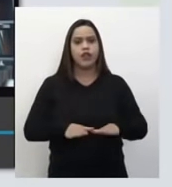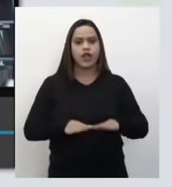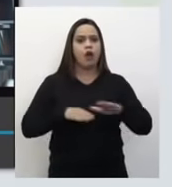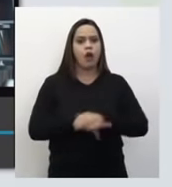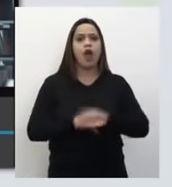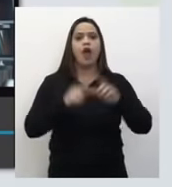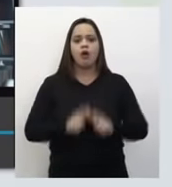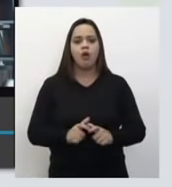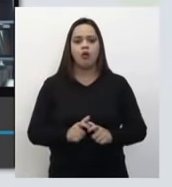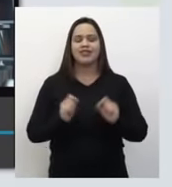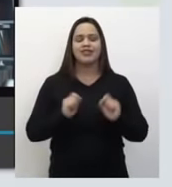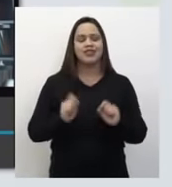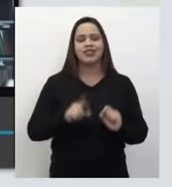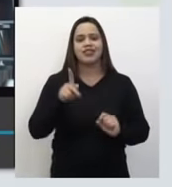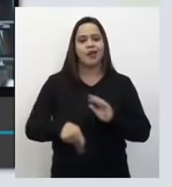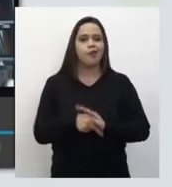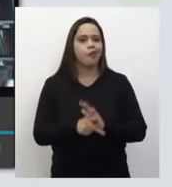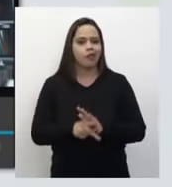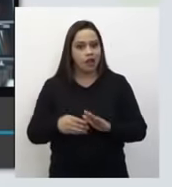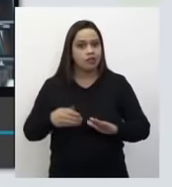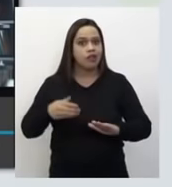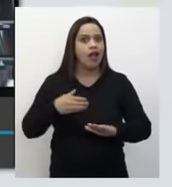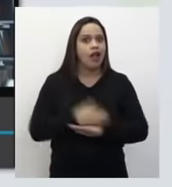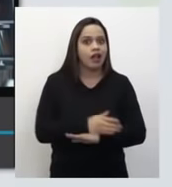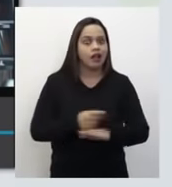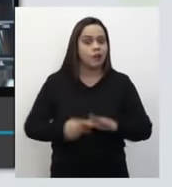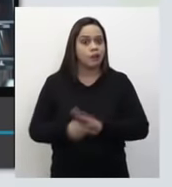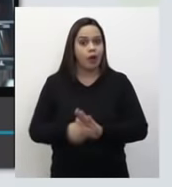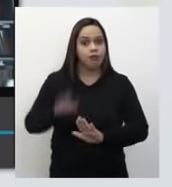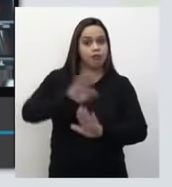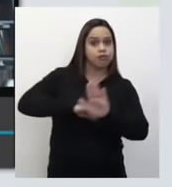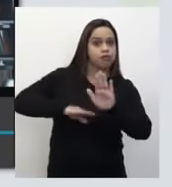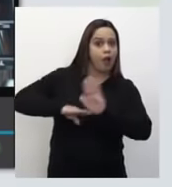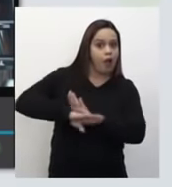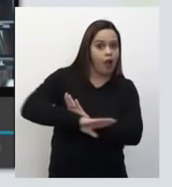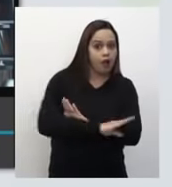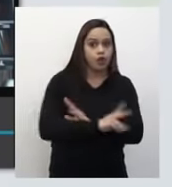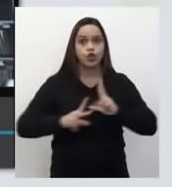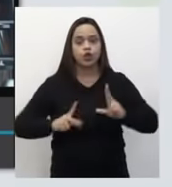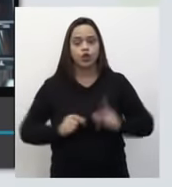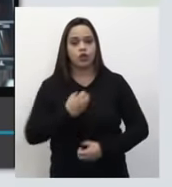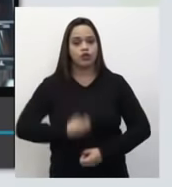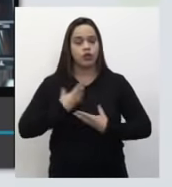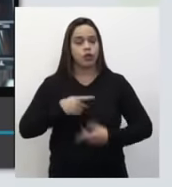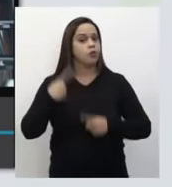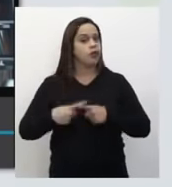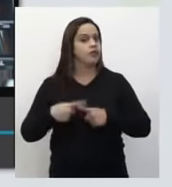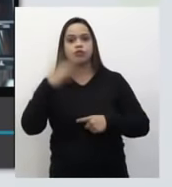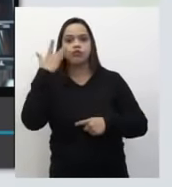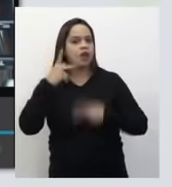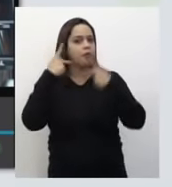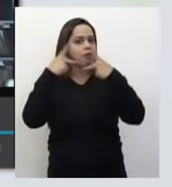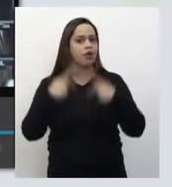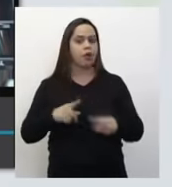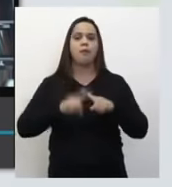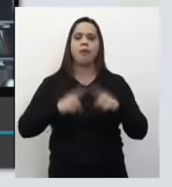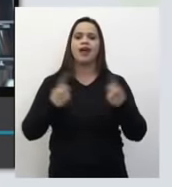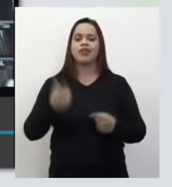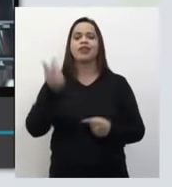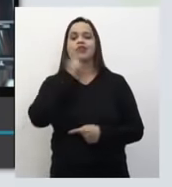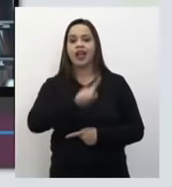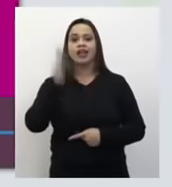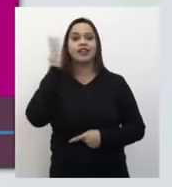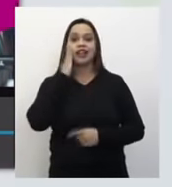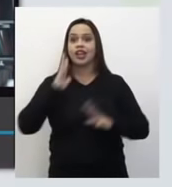pouco nos meandros da tecnologia e da computação, você ainda não sabe programar, mas você está começando a entender quais são as condições e como